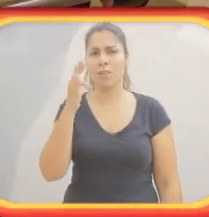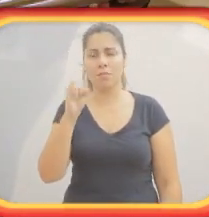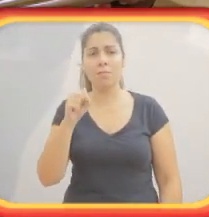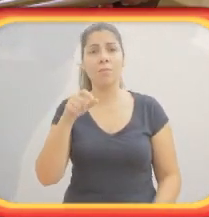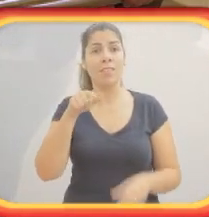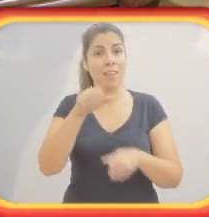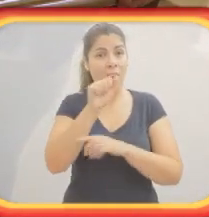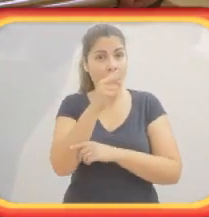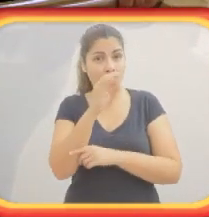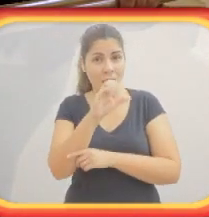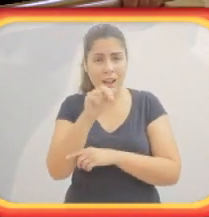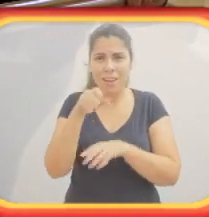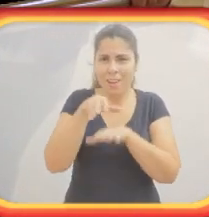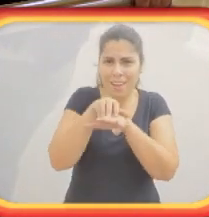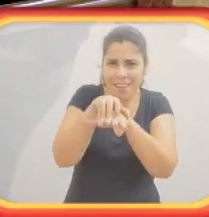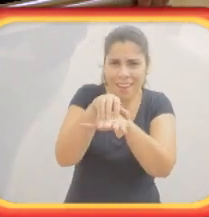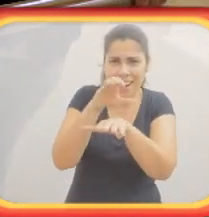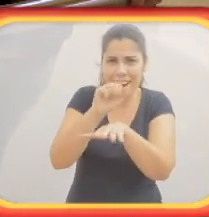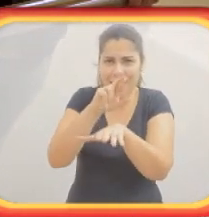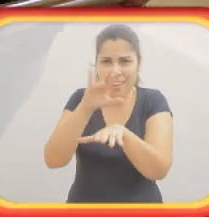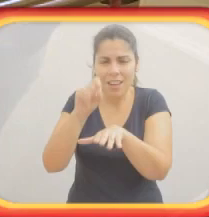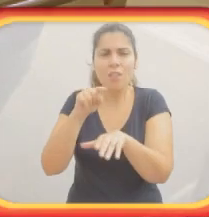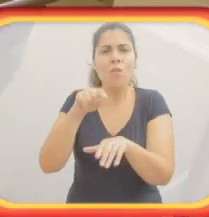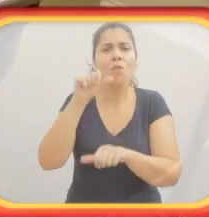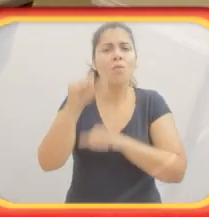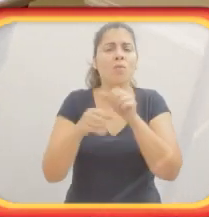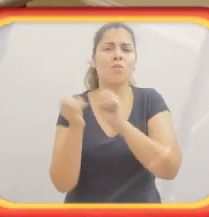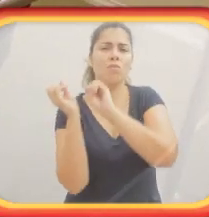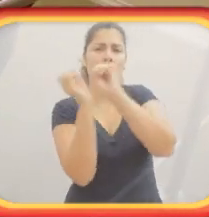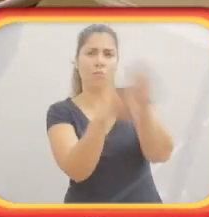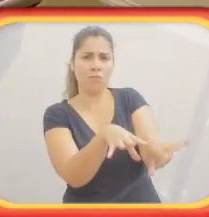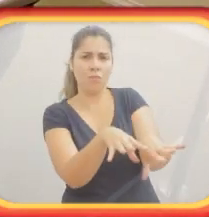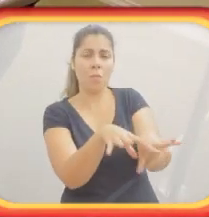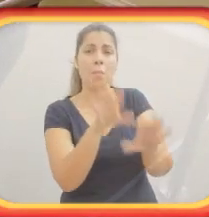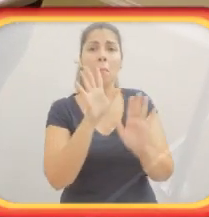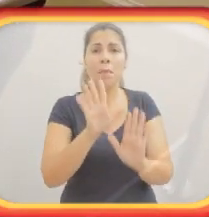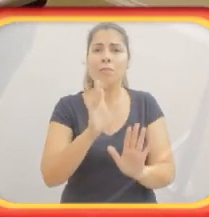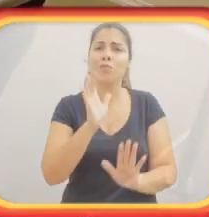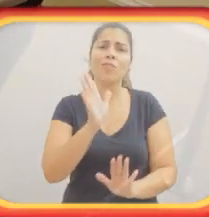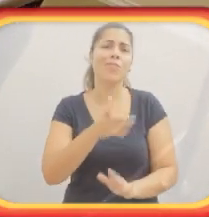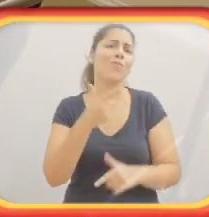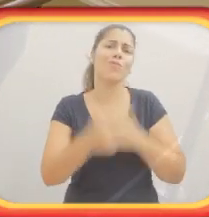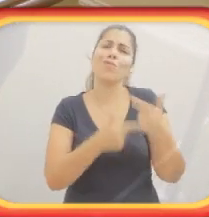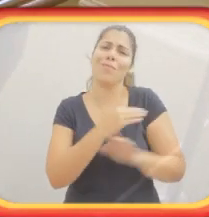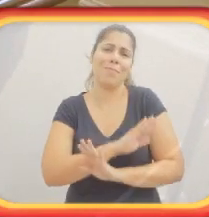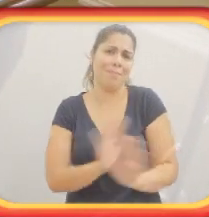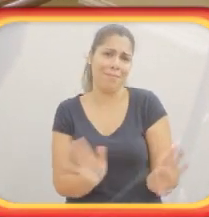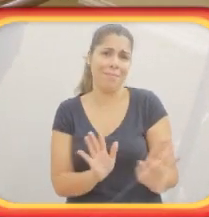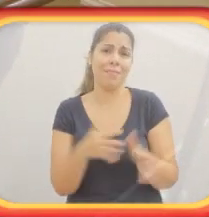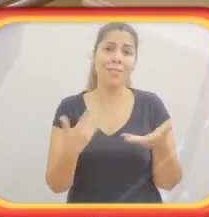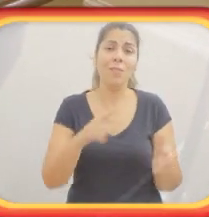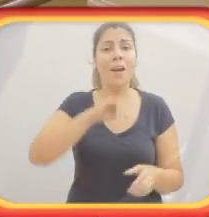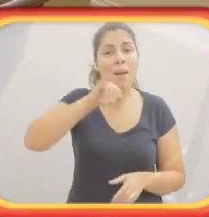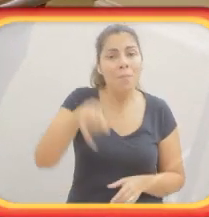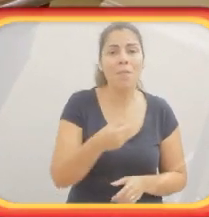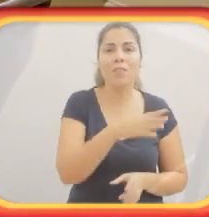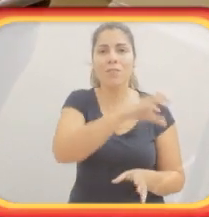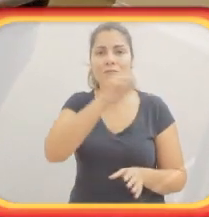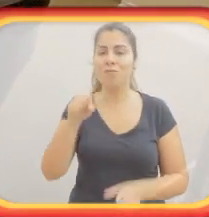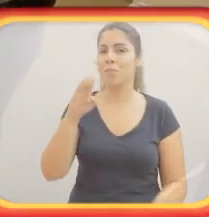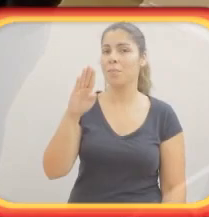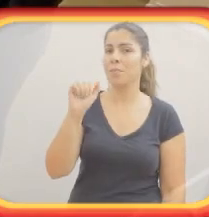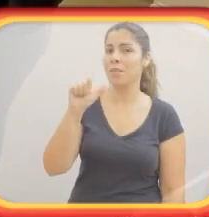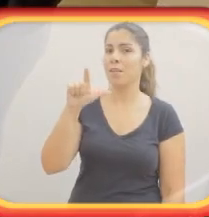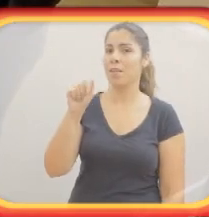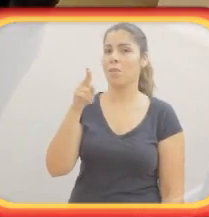feitas aproveitando balaústres de autocarros da Carris que foram para a sucata, que já não estavam